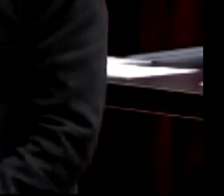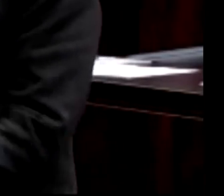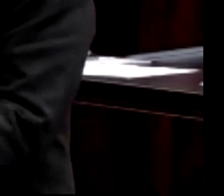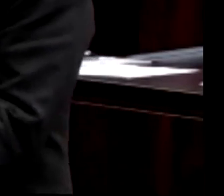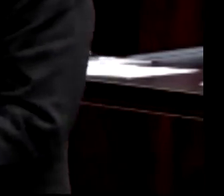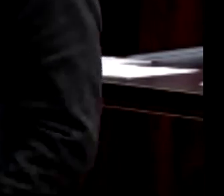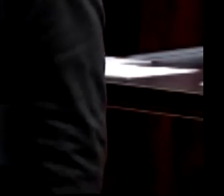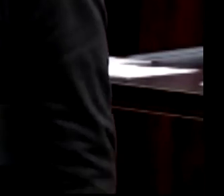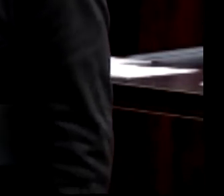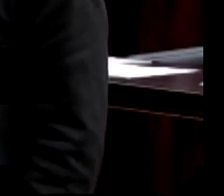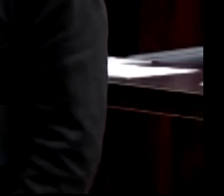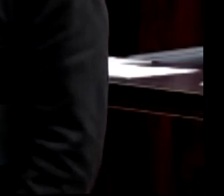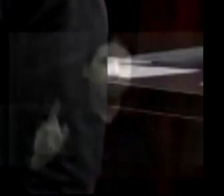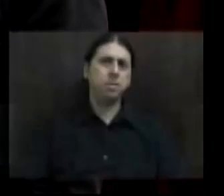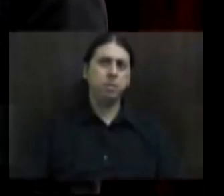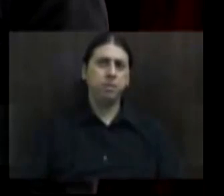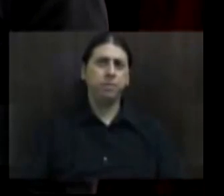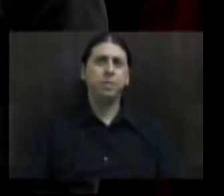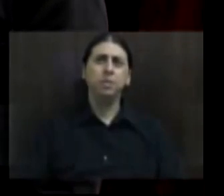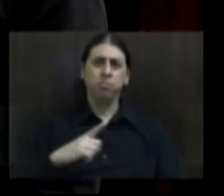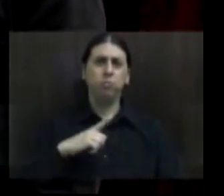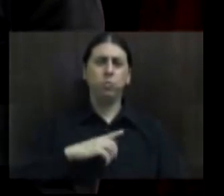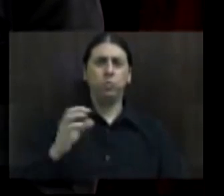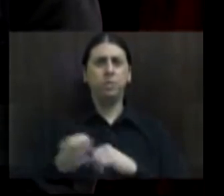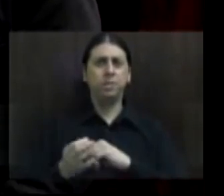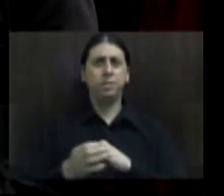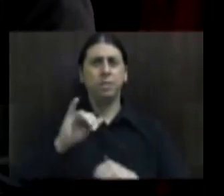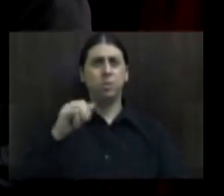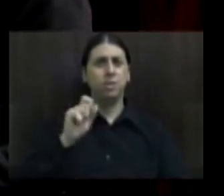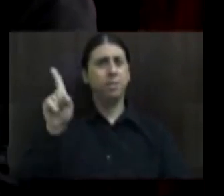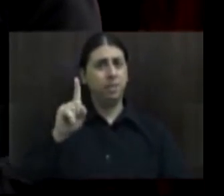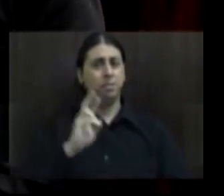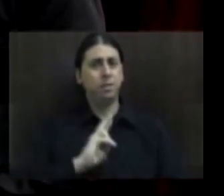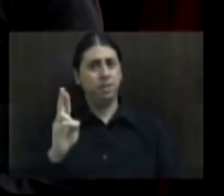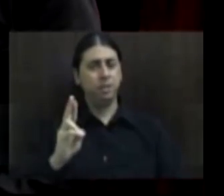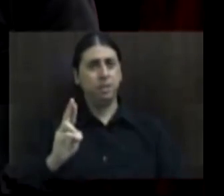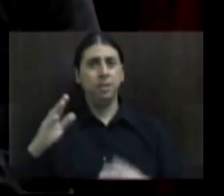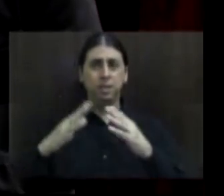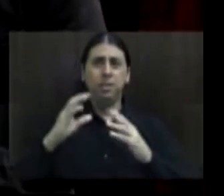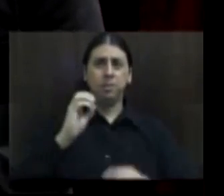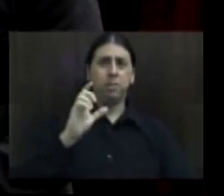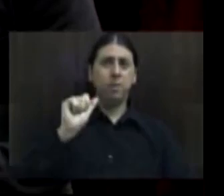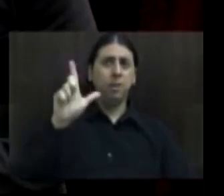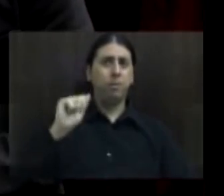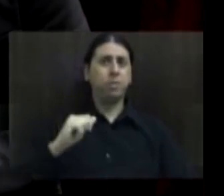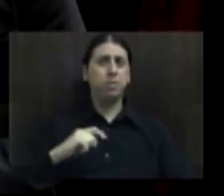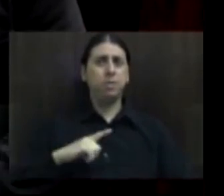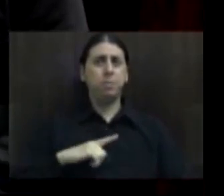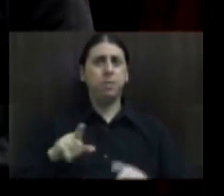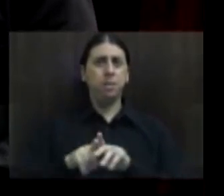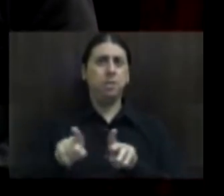Procuradoria Geral do Estado Dr José climan que representa a Casa Civil senhoras e